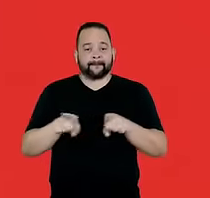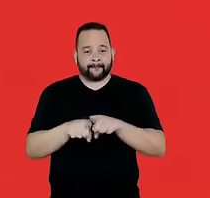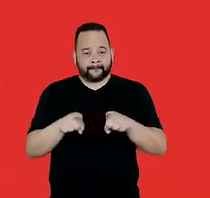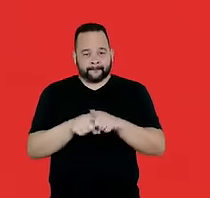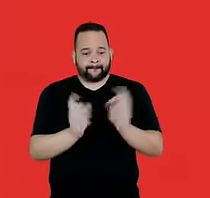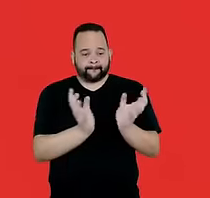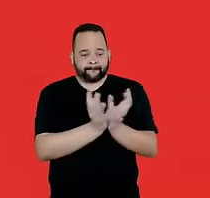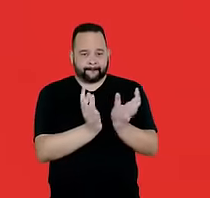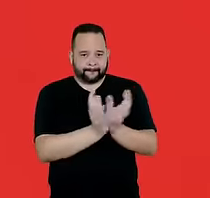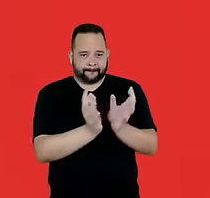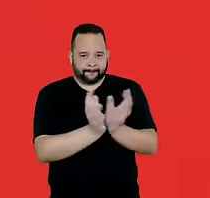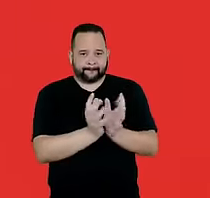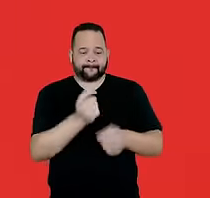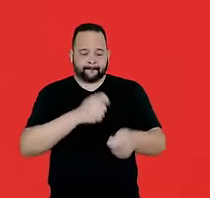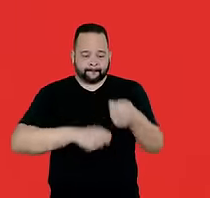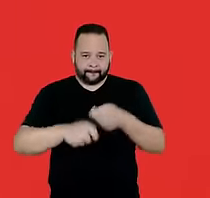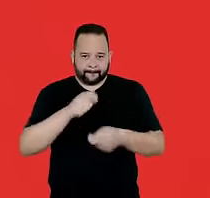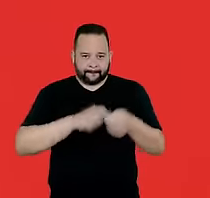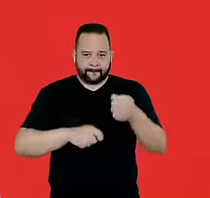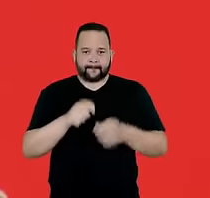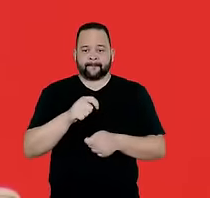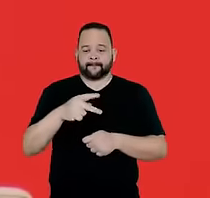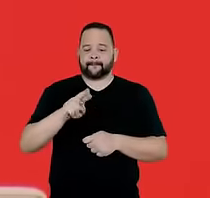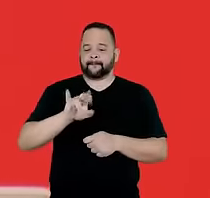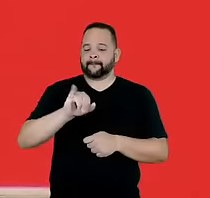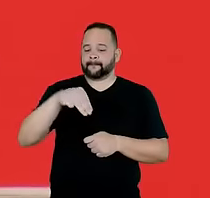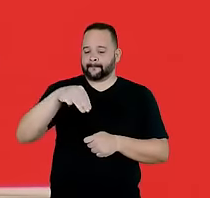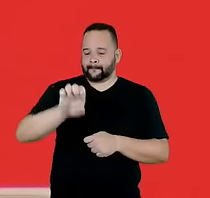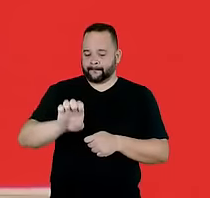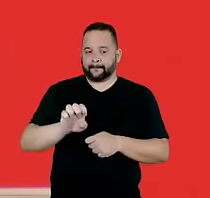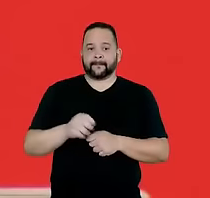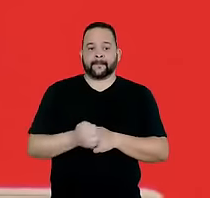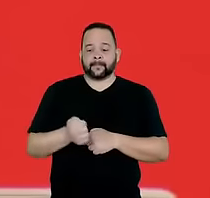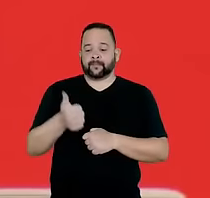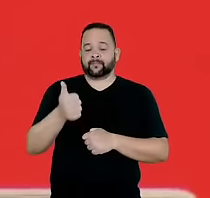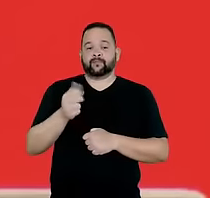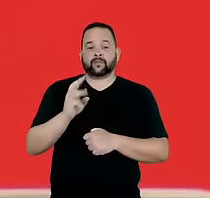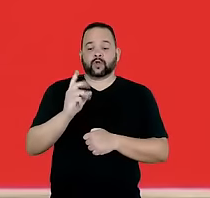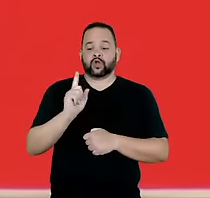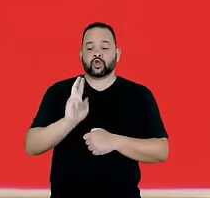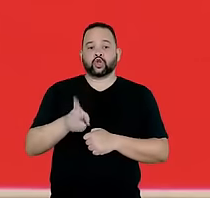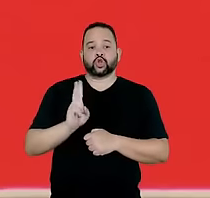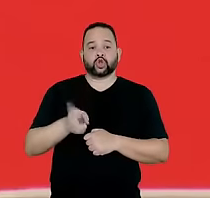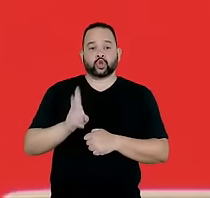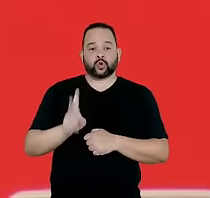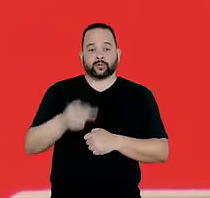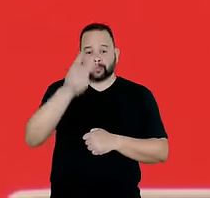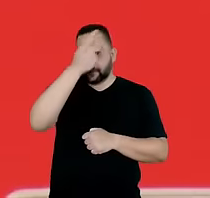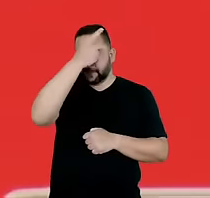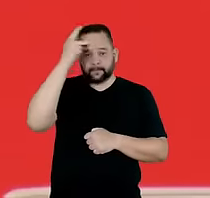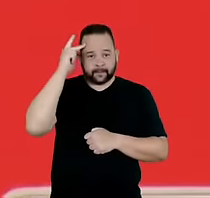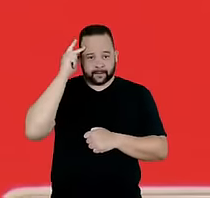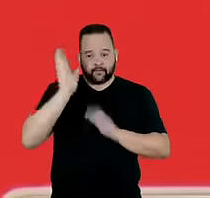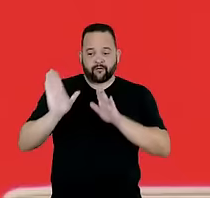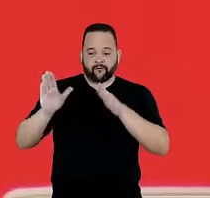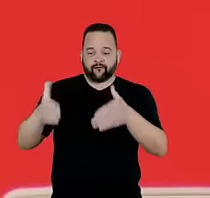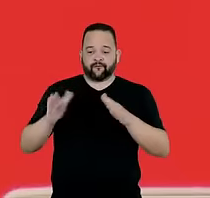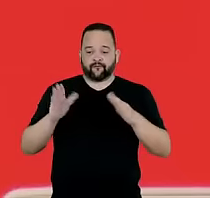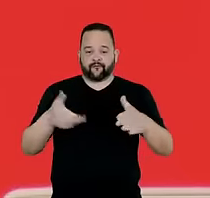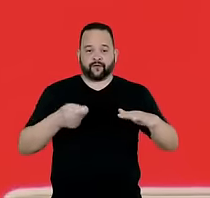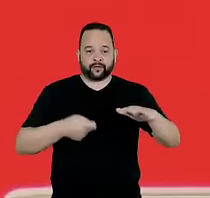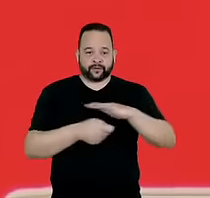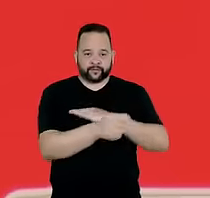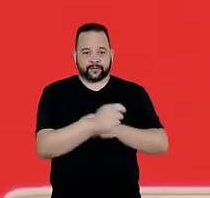é muito grande e dos quase 2000 especialistas investimentos que nós temos para atender a nossa